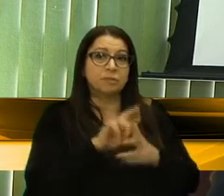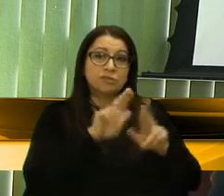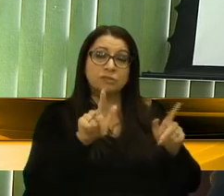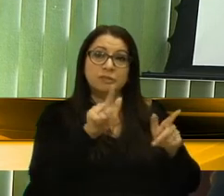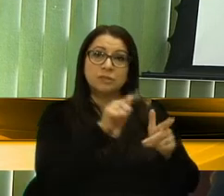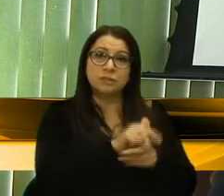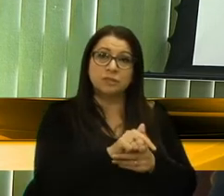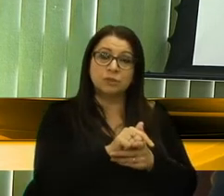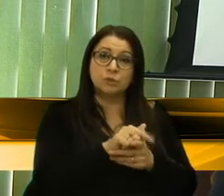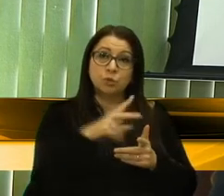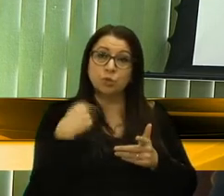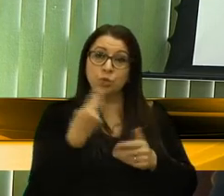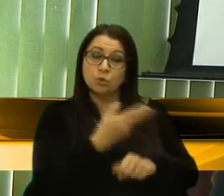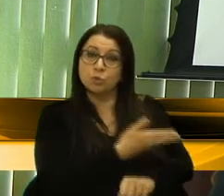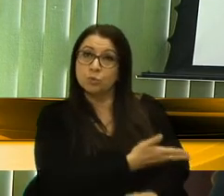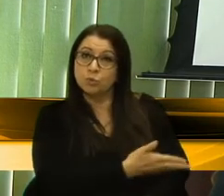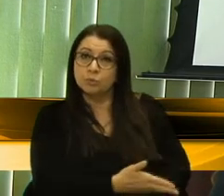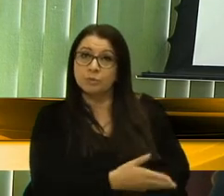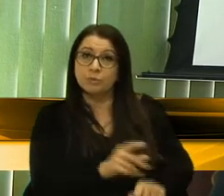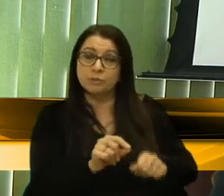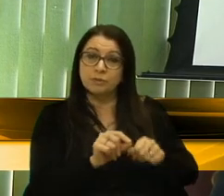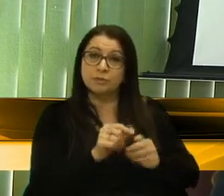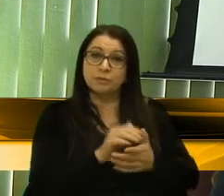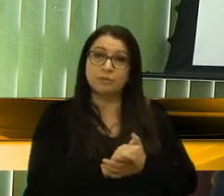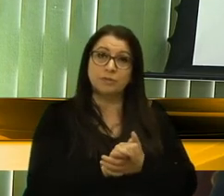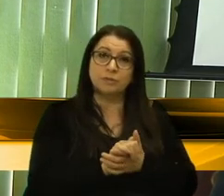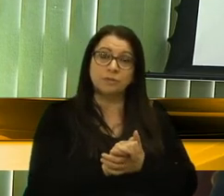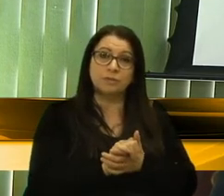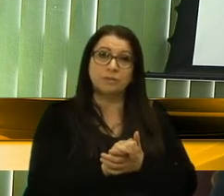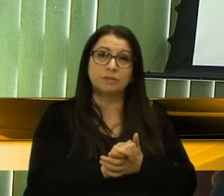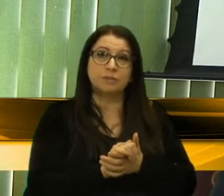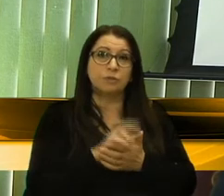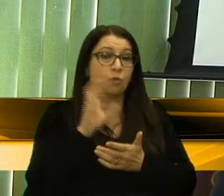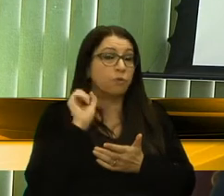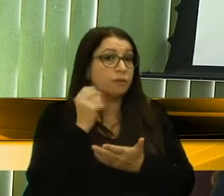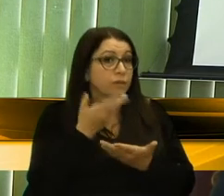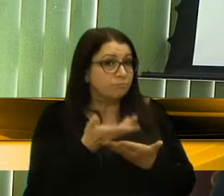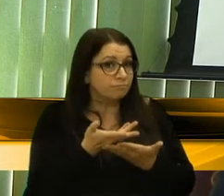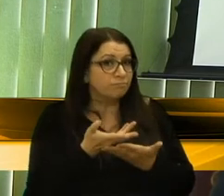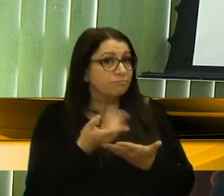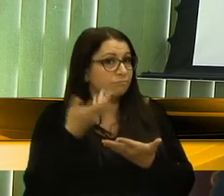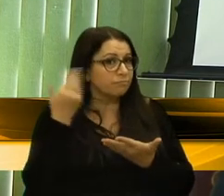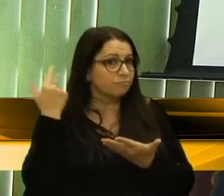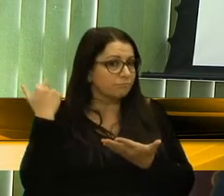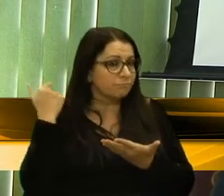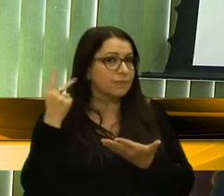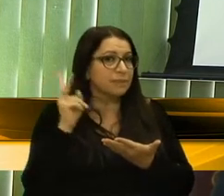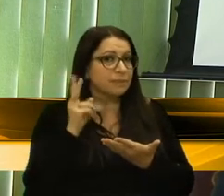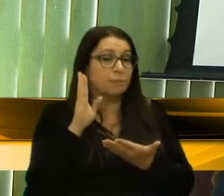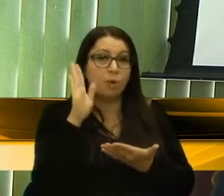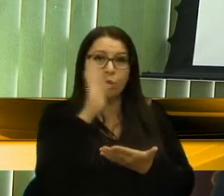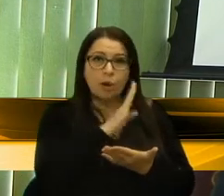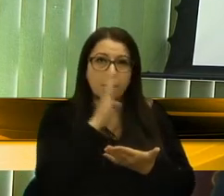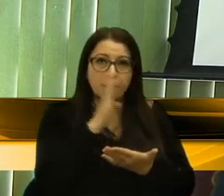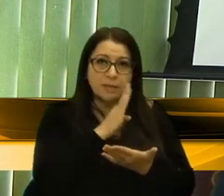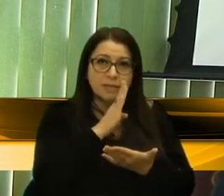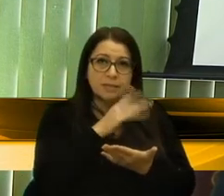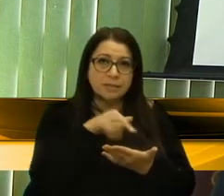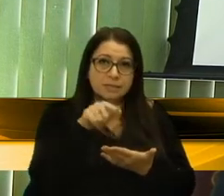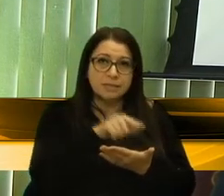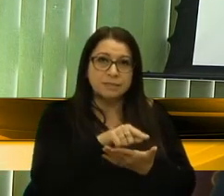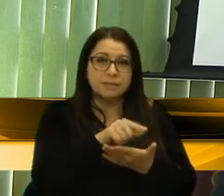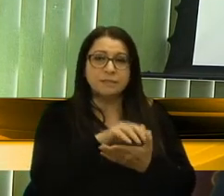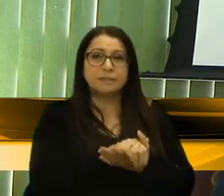do que a gente costumava ouvir de antigamente, sempre com rapidez,